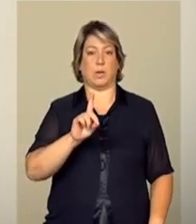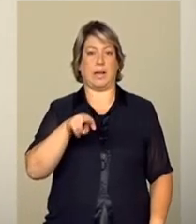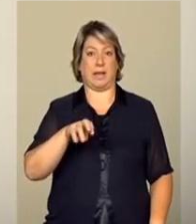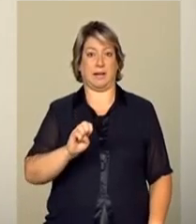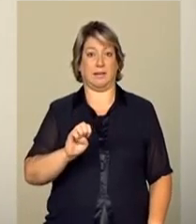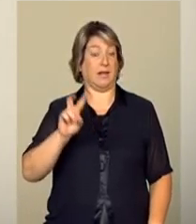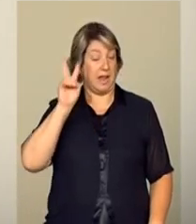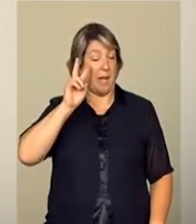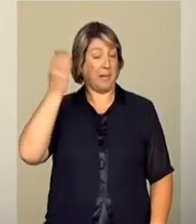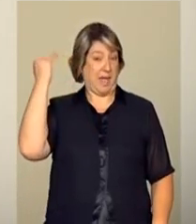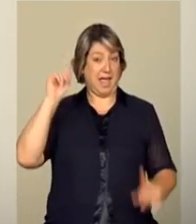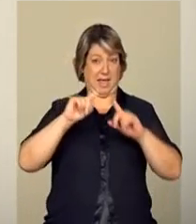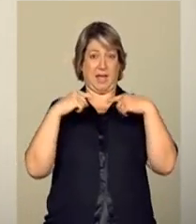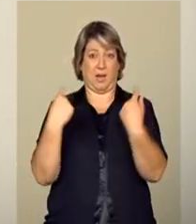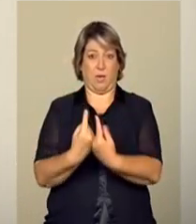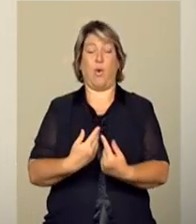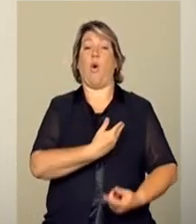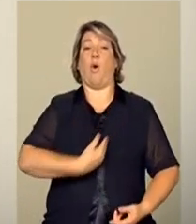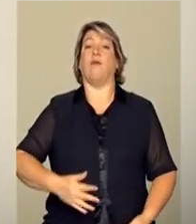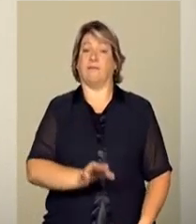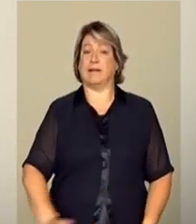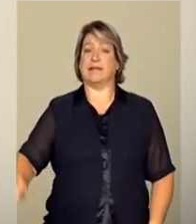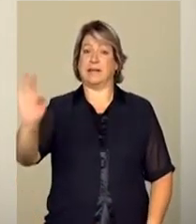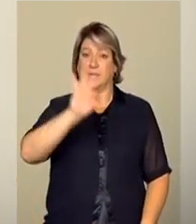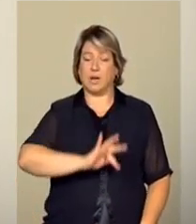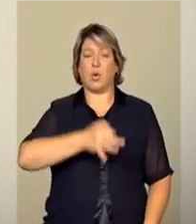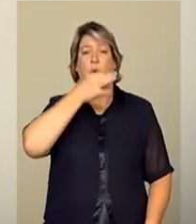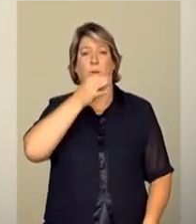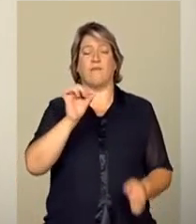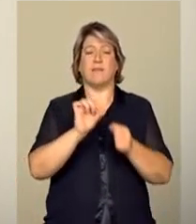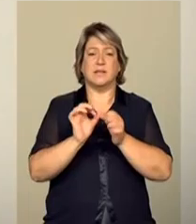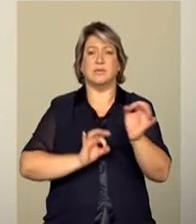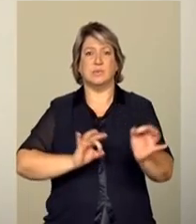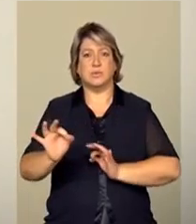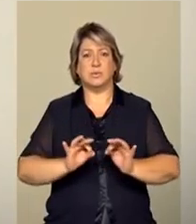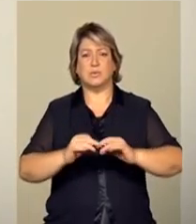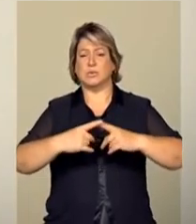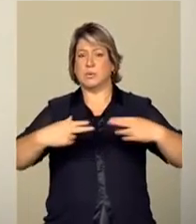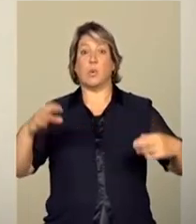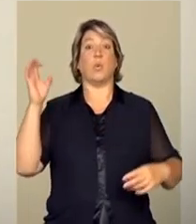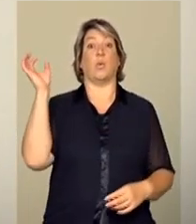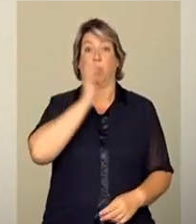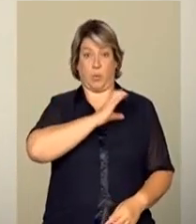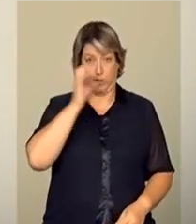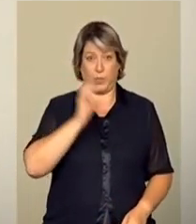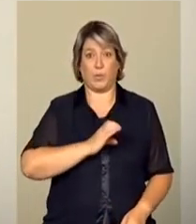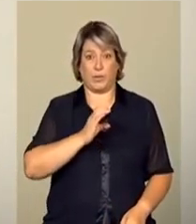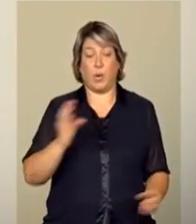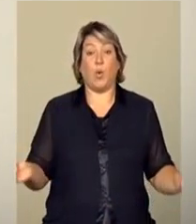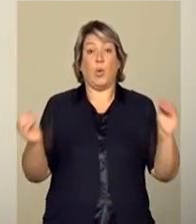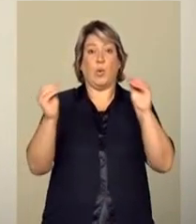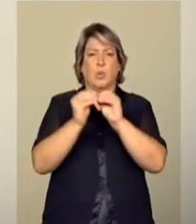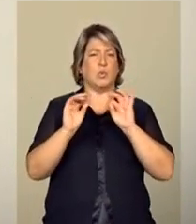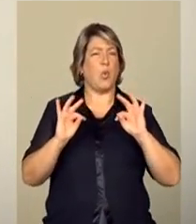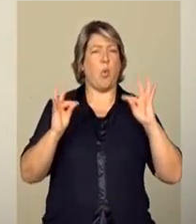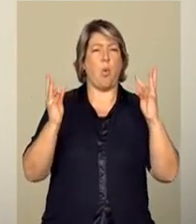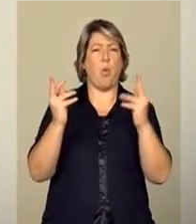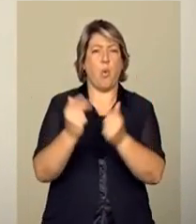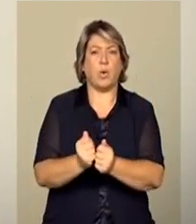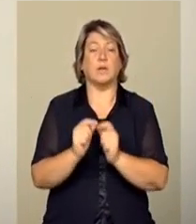naquela reunião o governo federal propôs um conjunto de ações emis que somadas todas